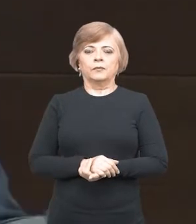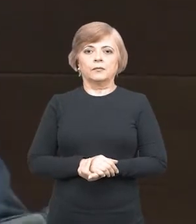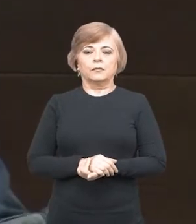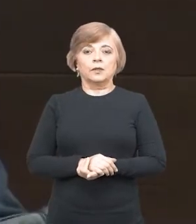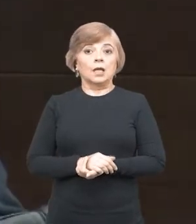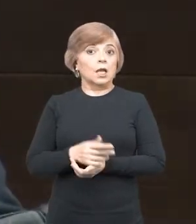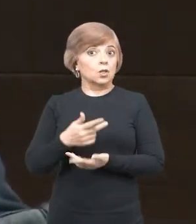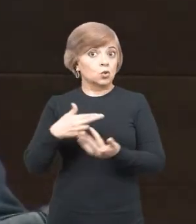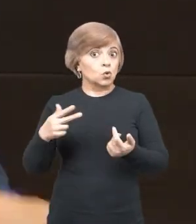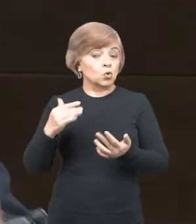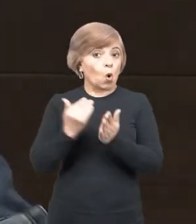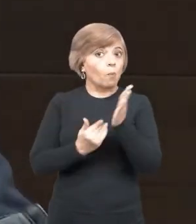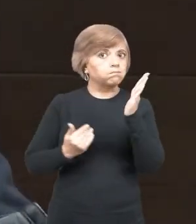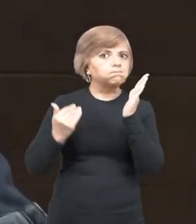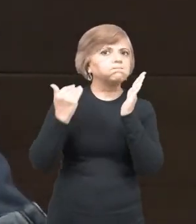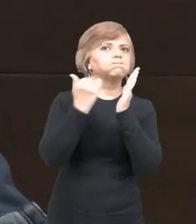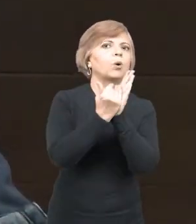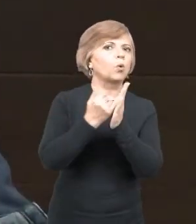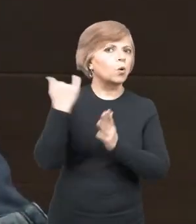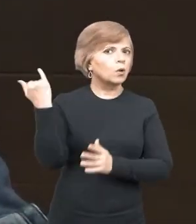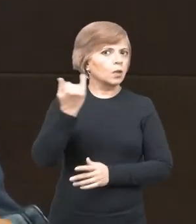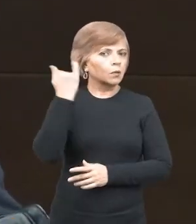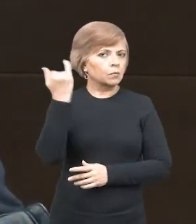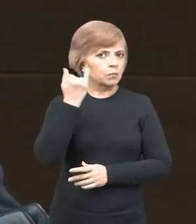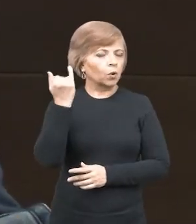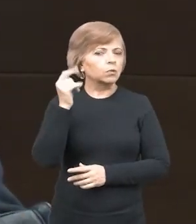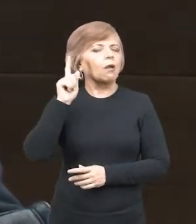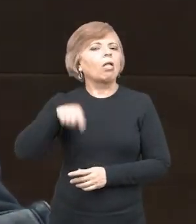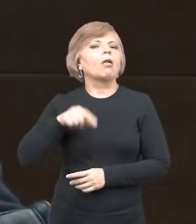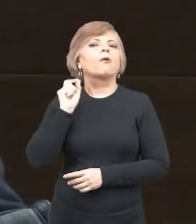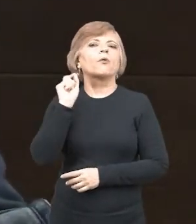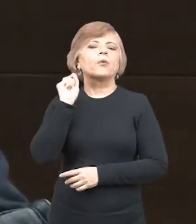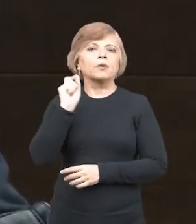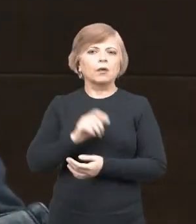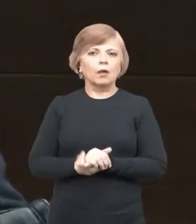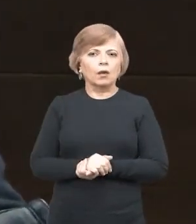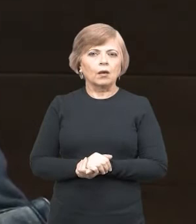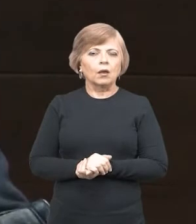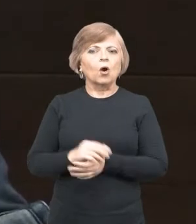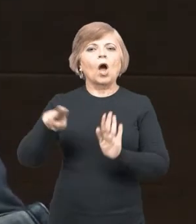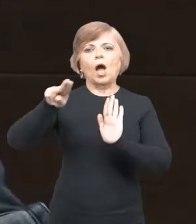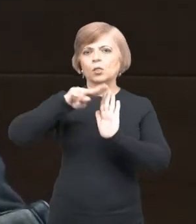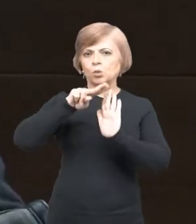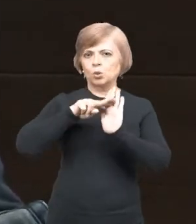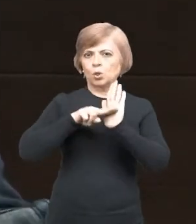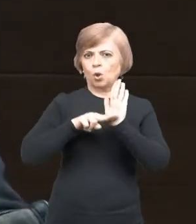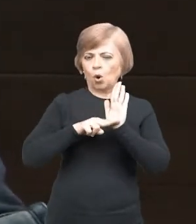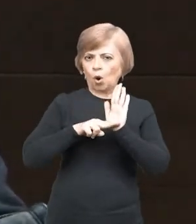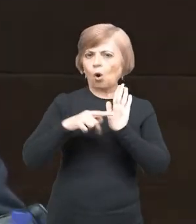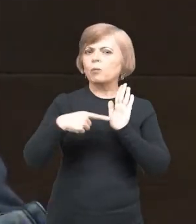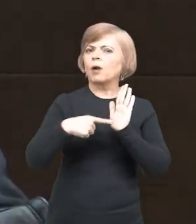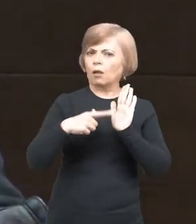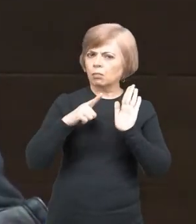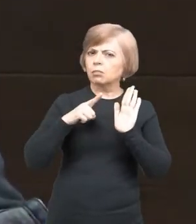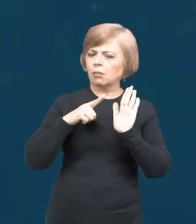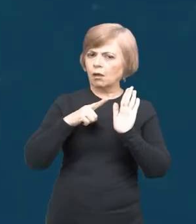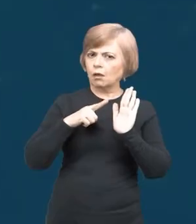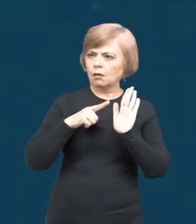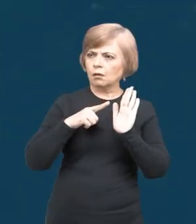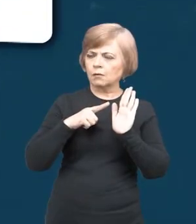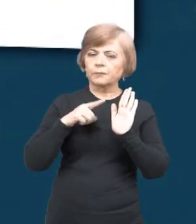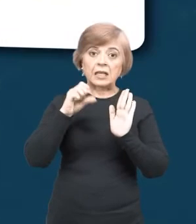mais excepcional ainda, os referidos atos normativos prevêem que,